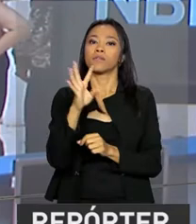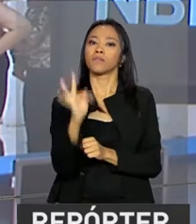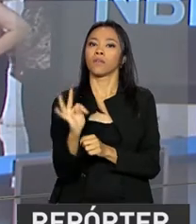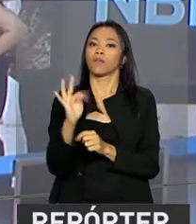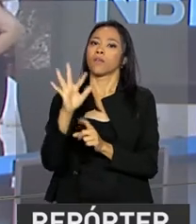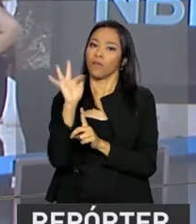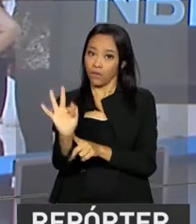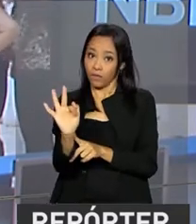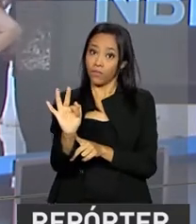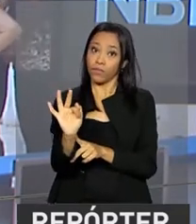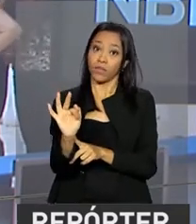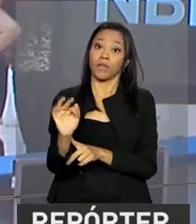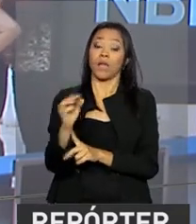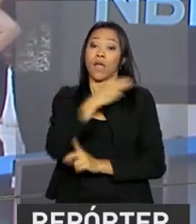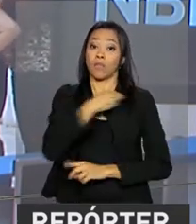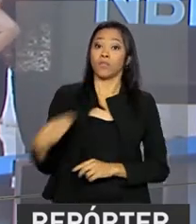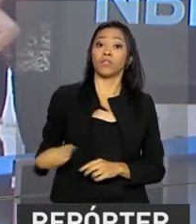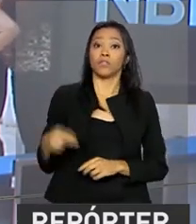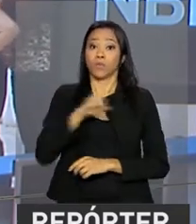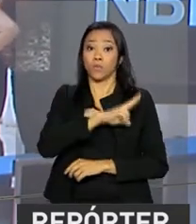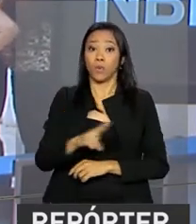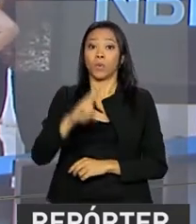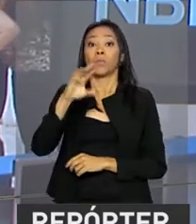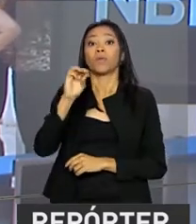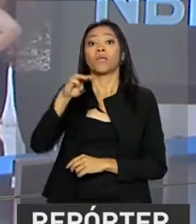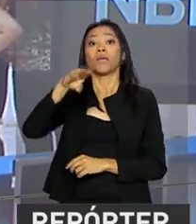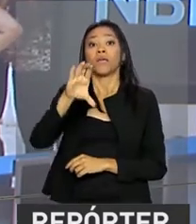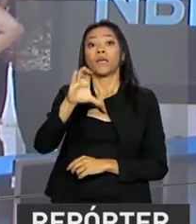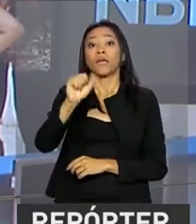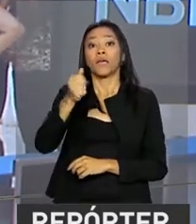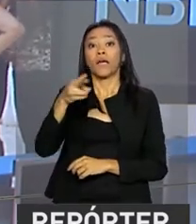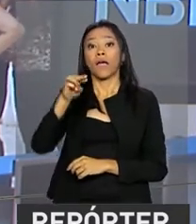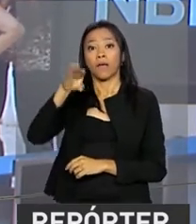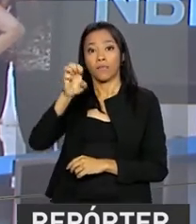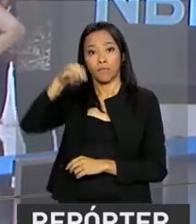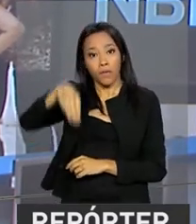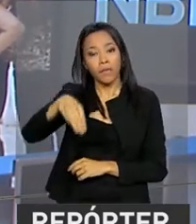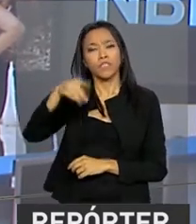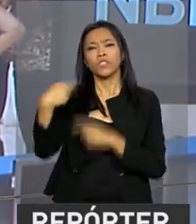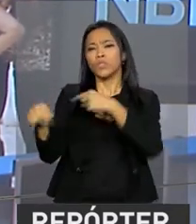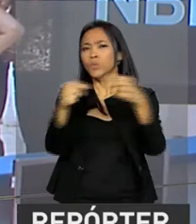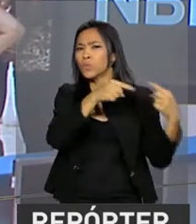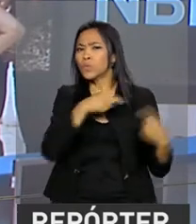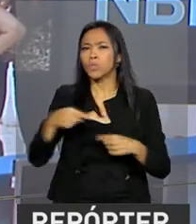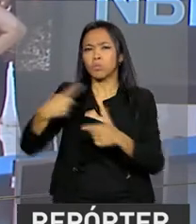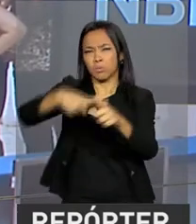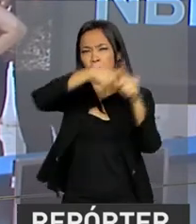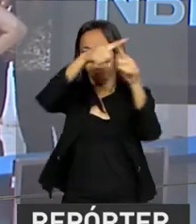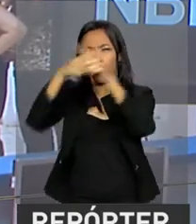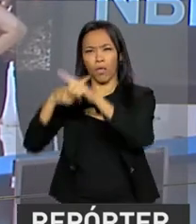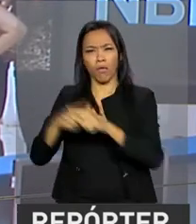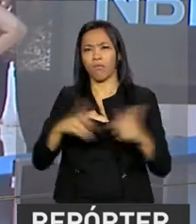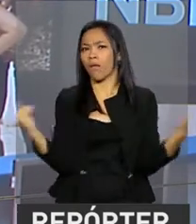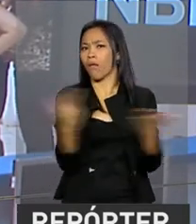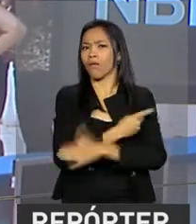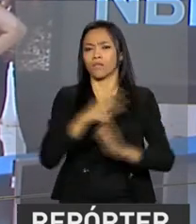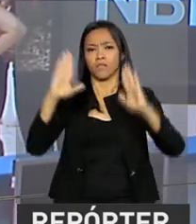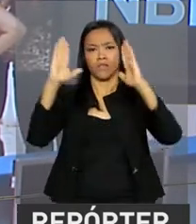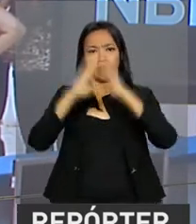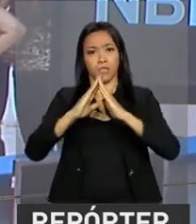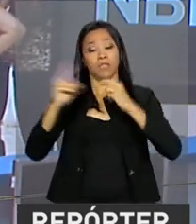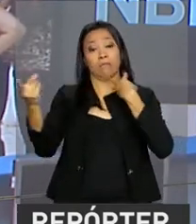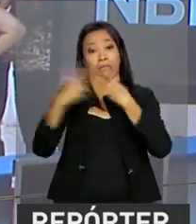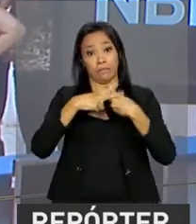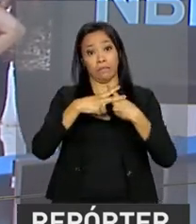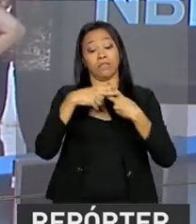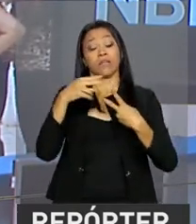ministra Carmen Lúcia. Eles discutem a situação nos presídios do país, principalmente nas unidades do Norte e